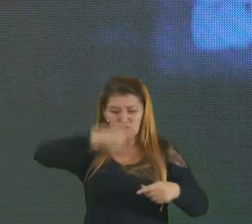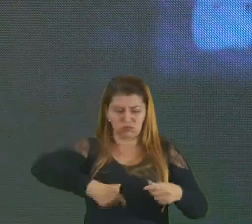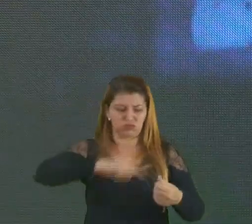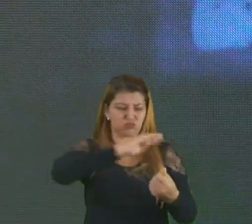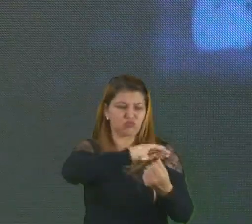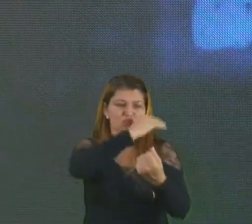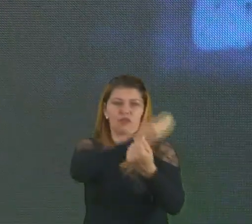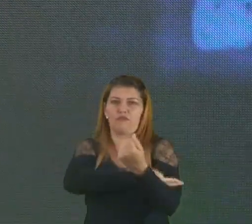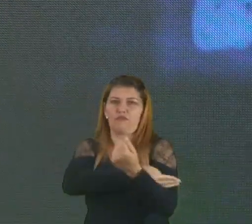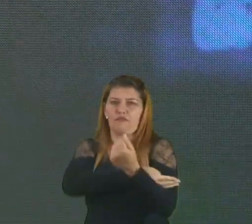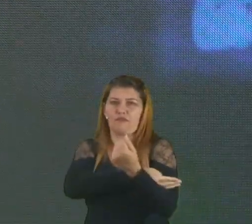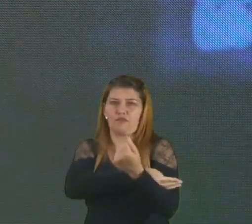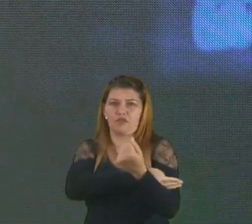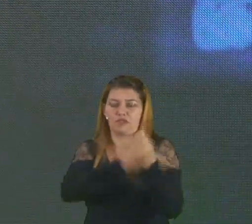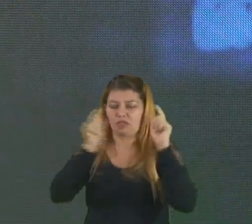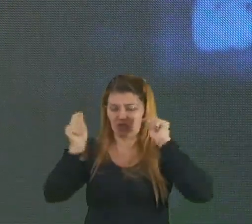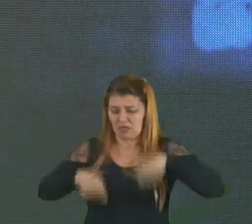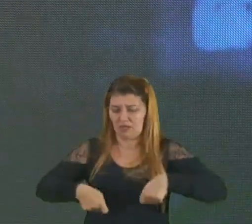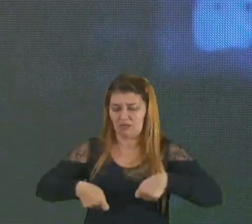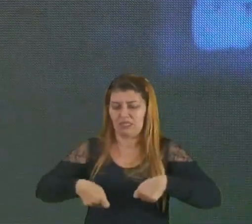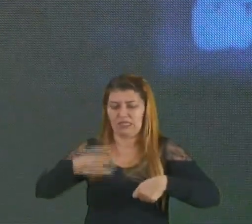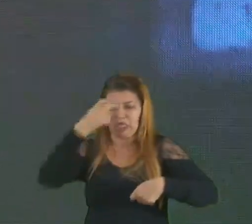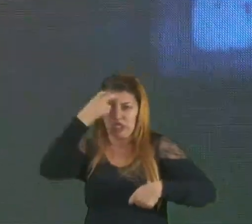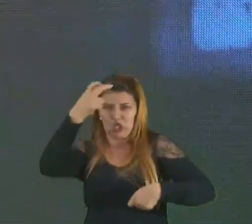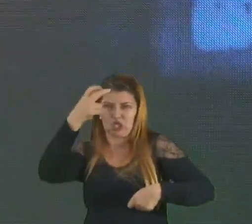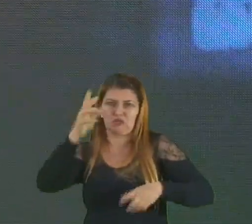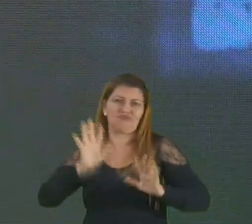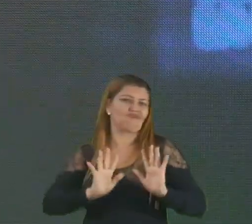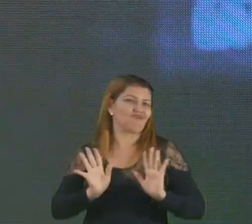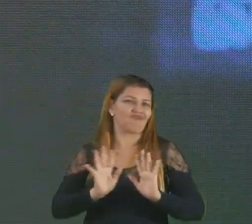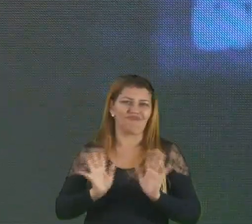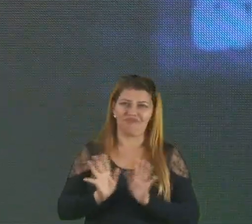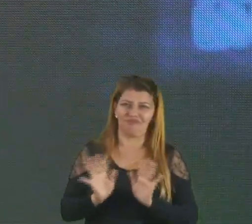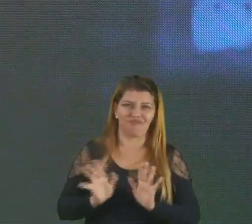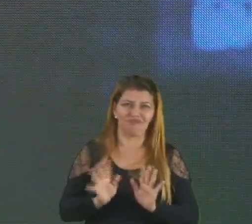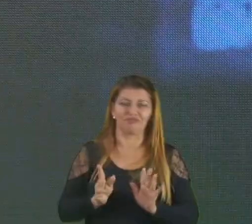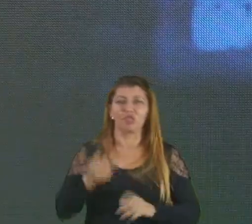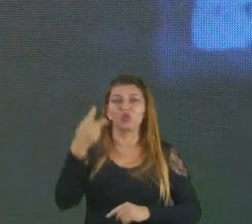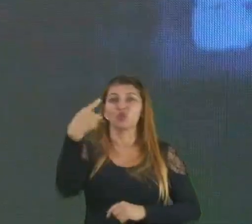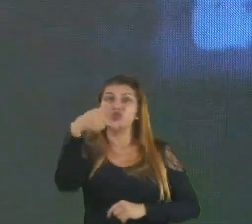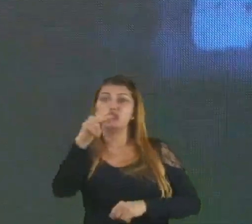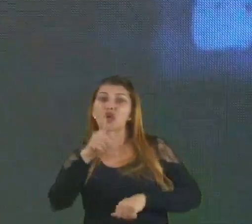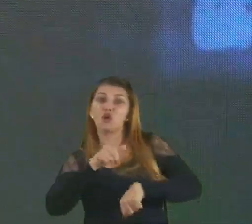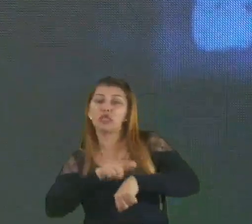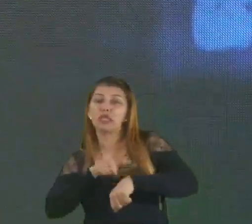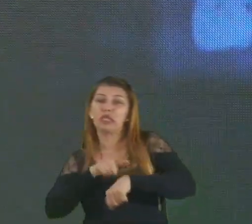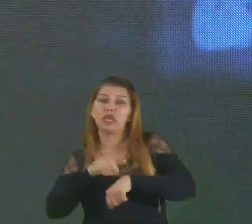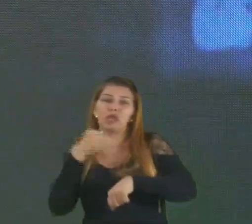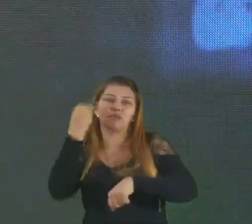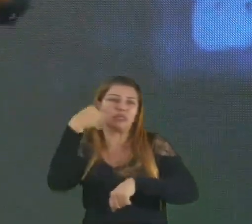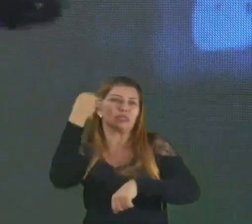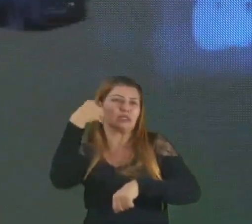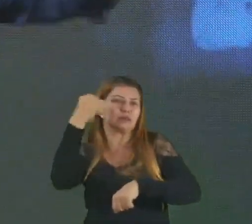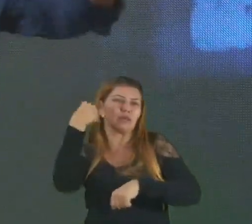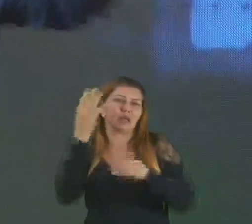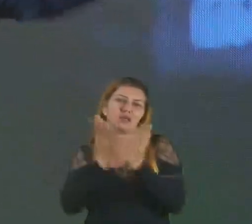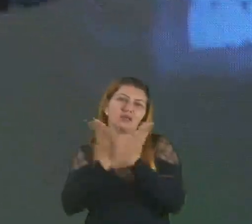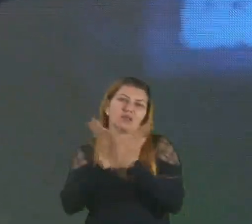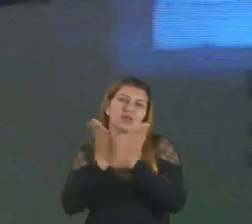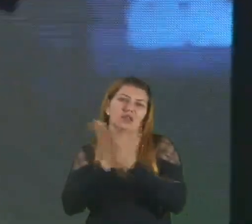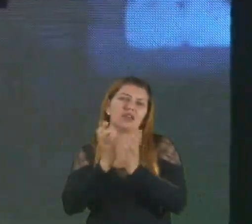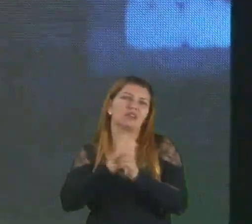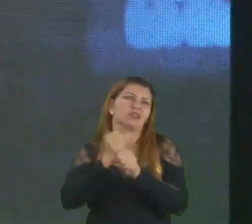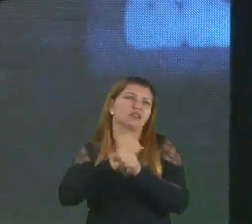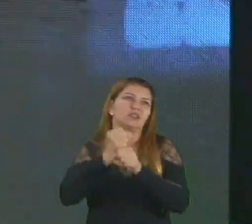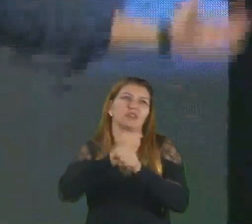sua capacidade, na sua força de vontade, na sua inteligência, no seu tempo de crente. Não, pastor, eu já tenho 10,